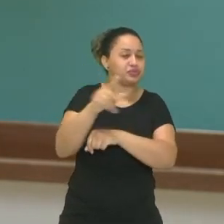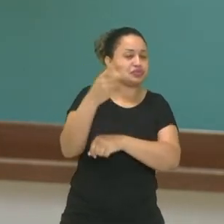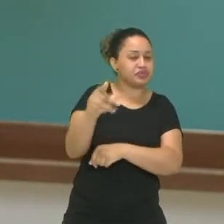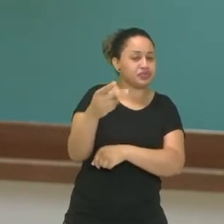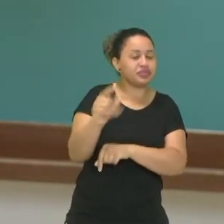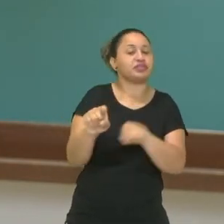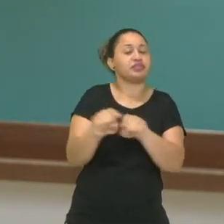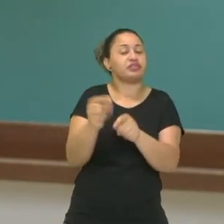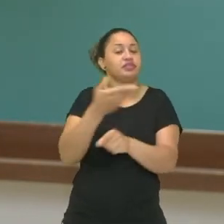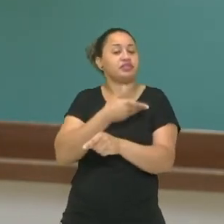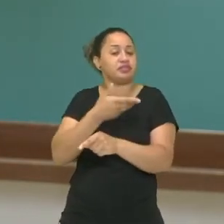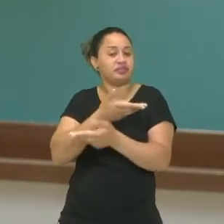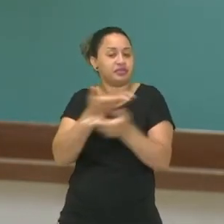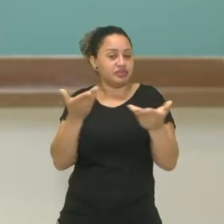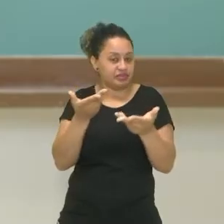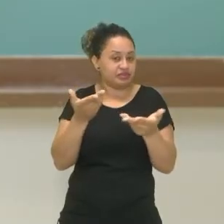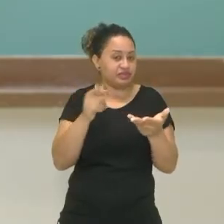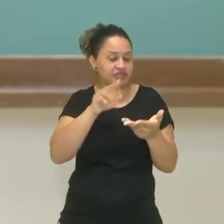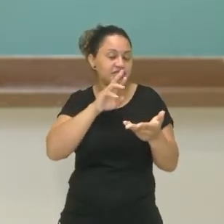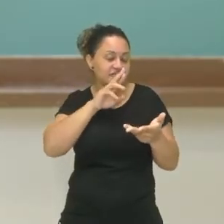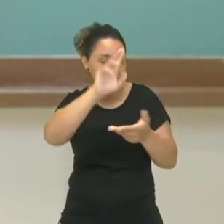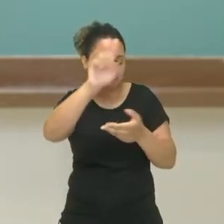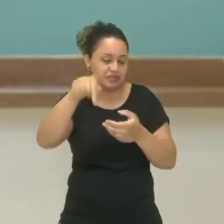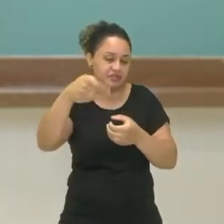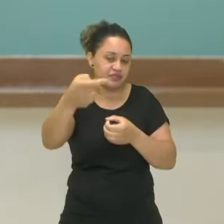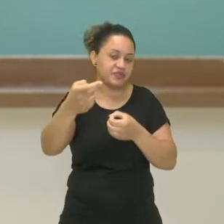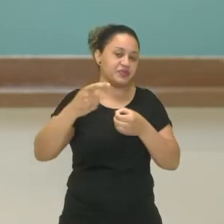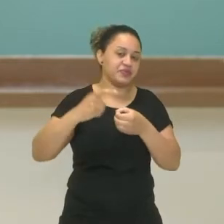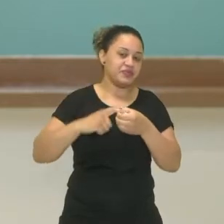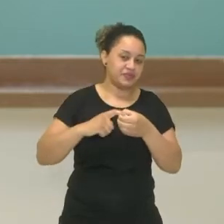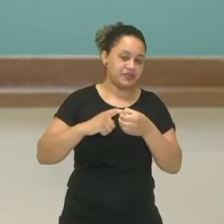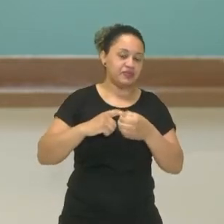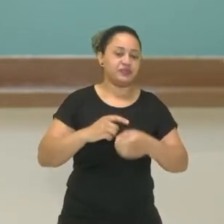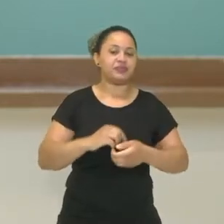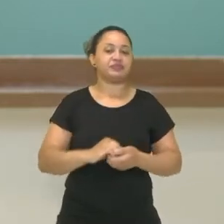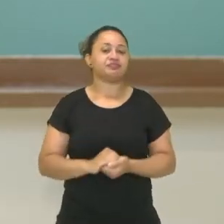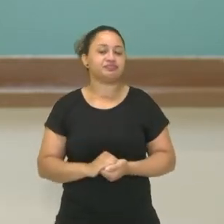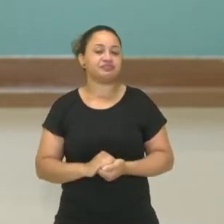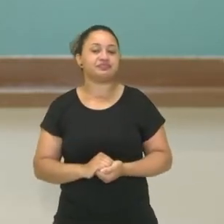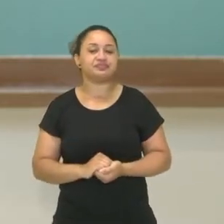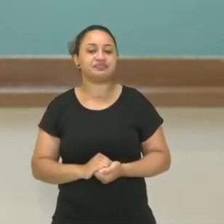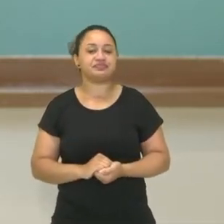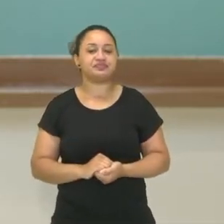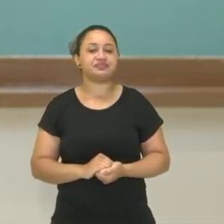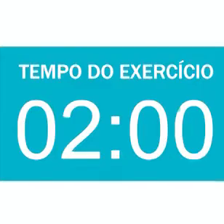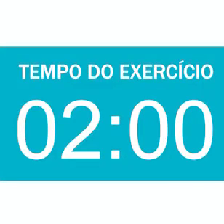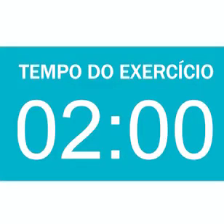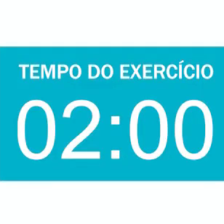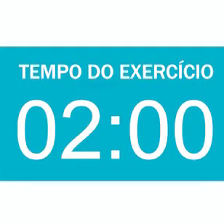Veja sobre isso. Faz aí que eu volto a seguir gabaritar contigo.